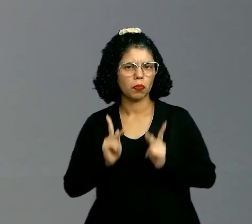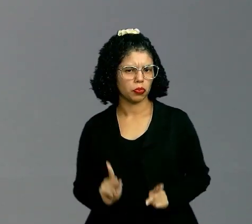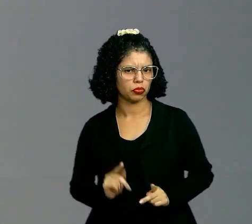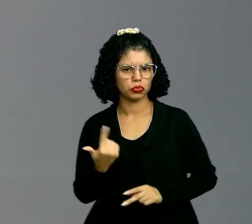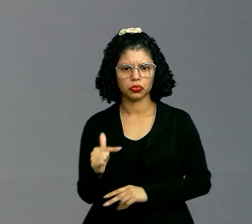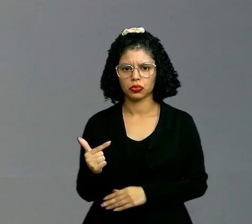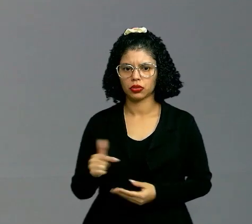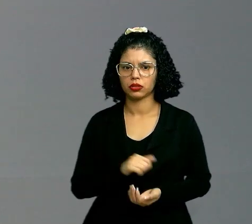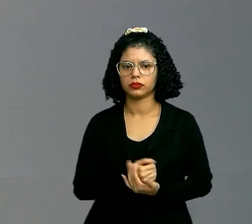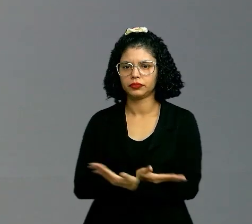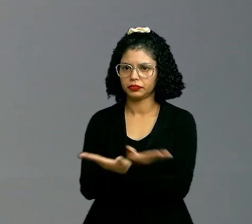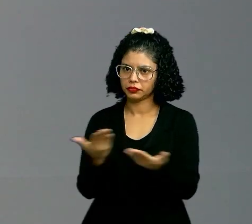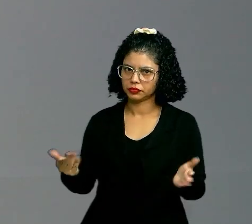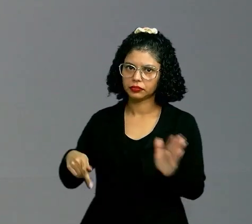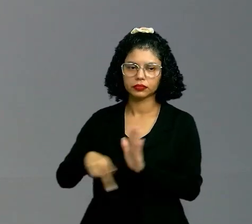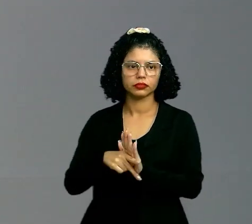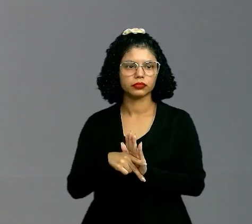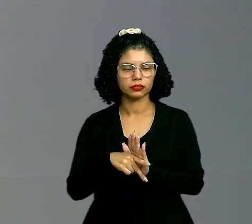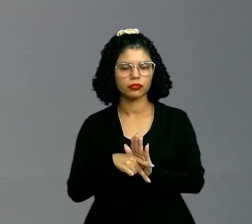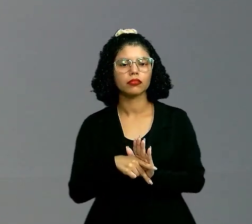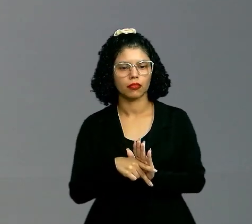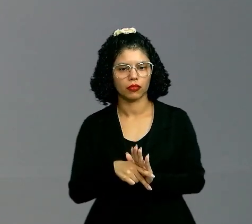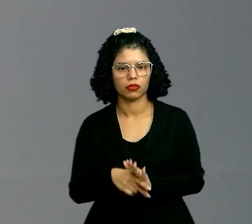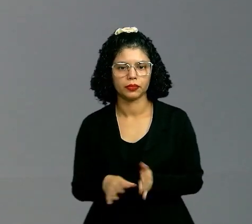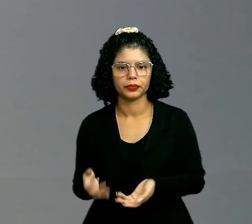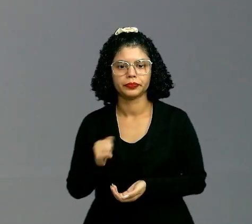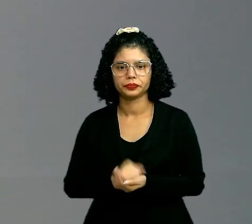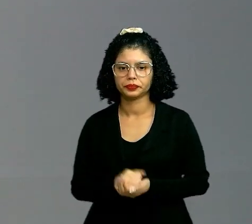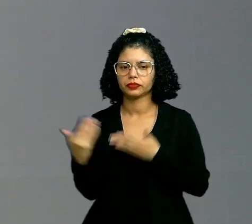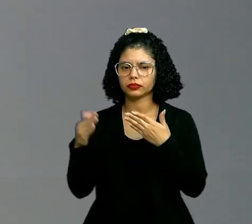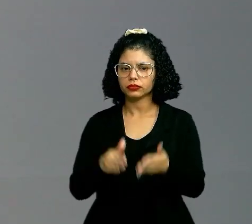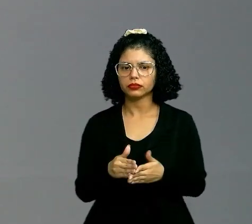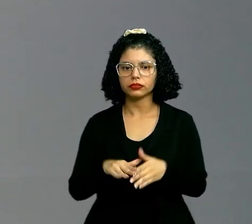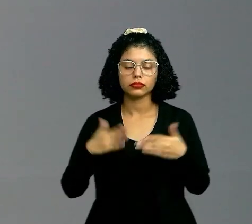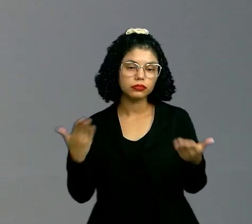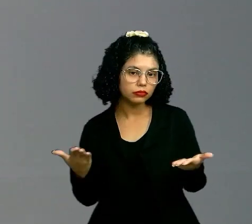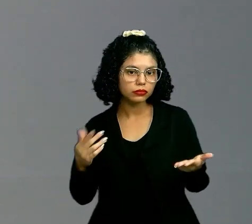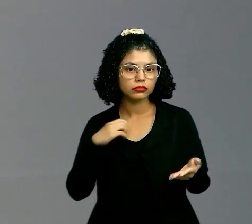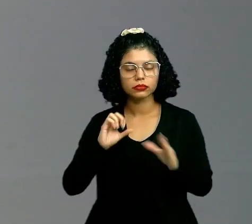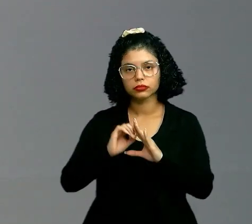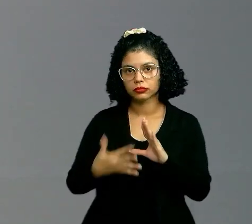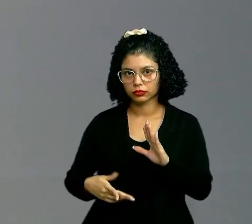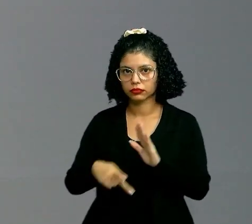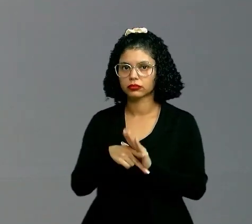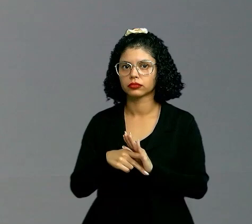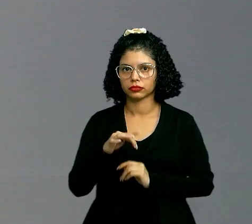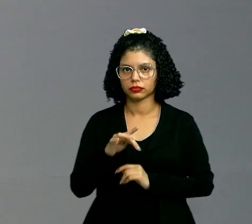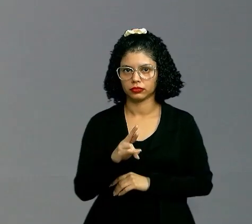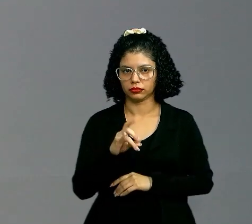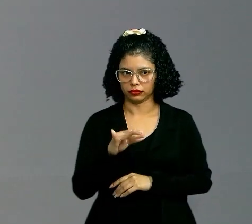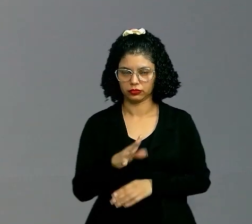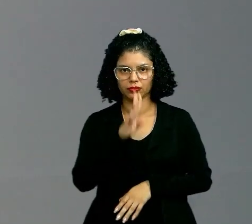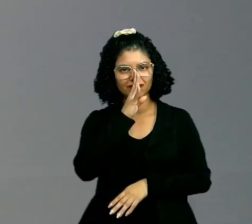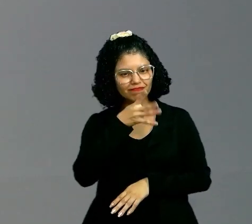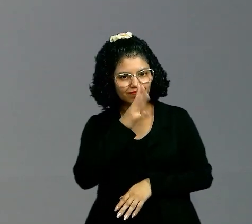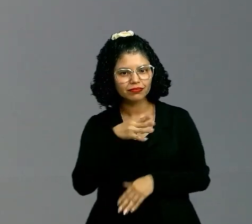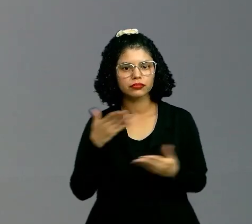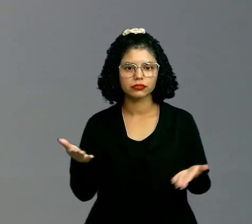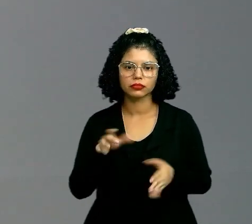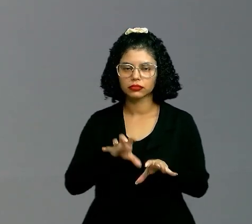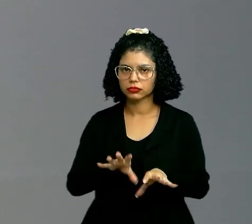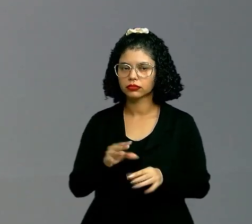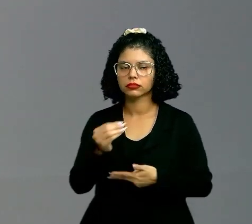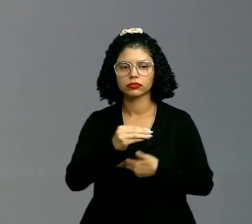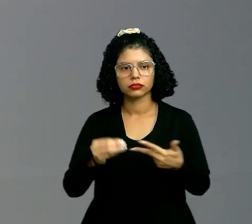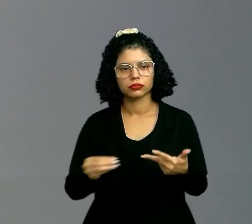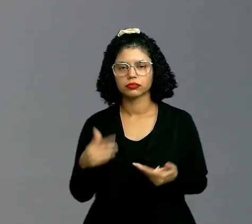comporta bem perante determinada situação, determinada pessoa, tem um caráter pejorativo, é uma crítica, que isso o